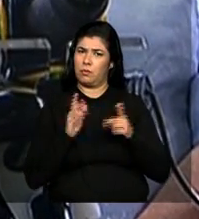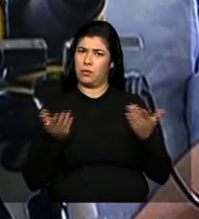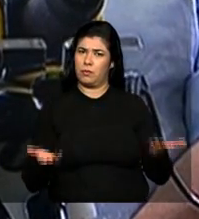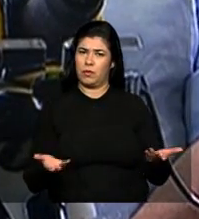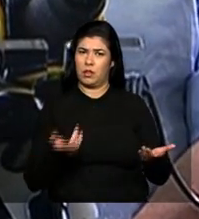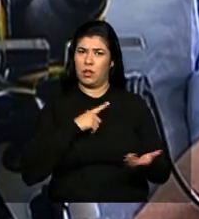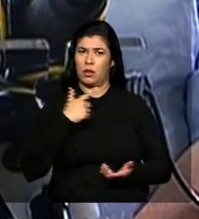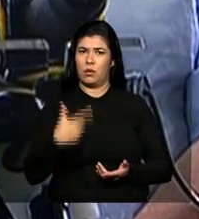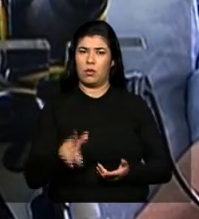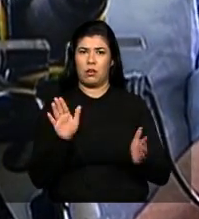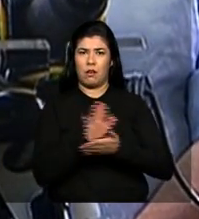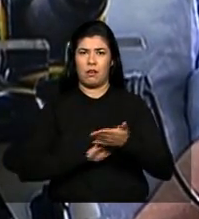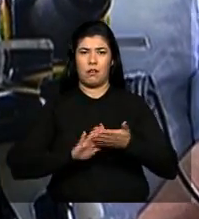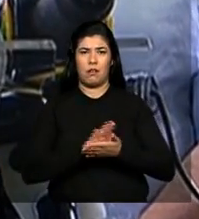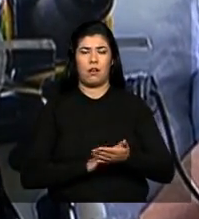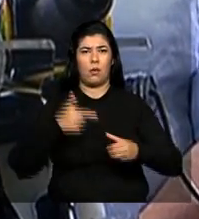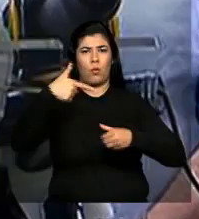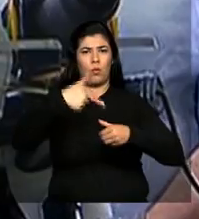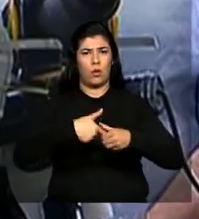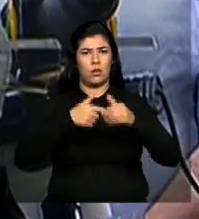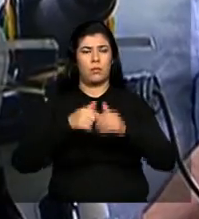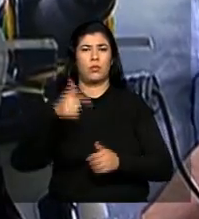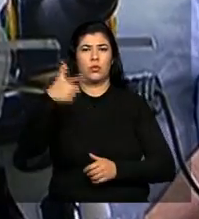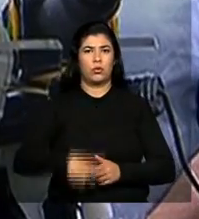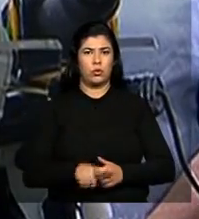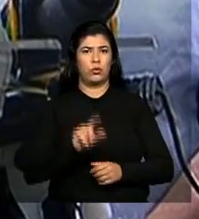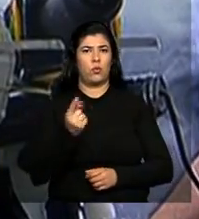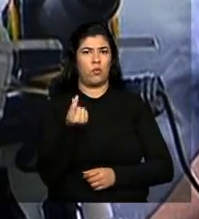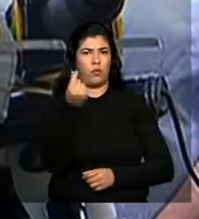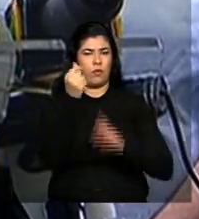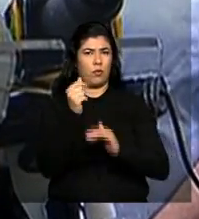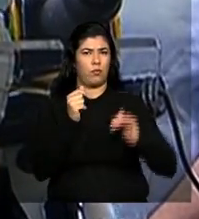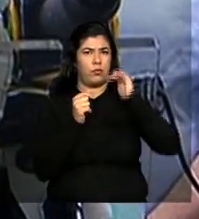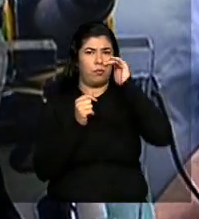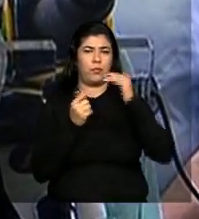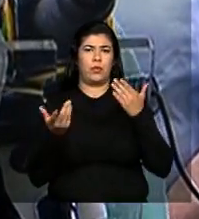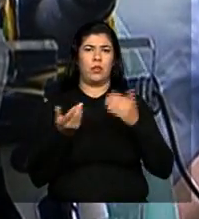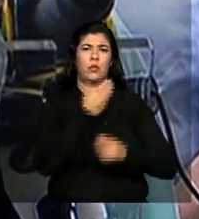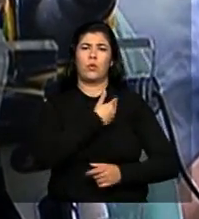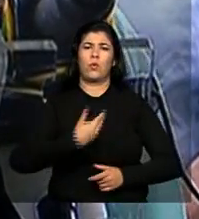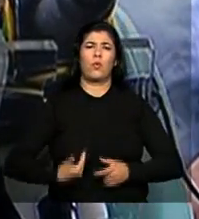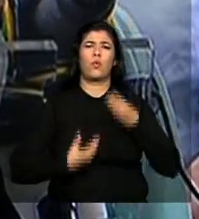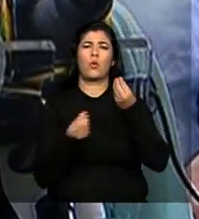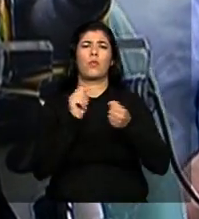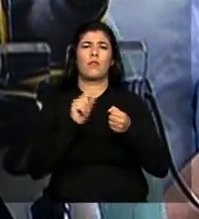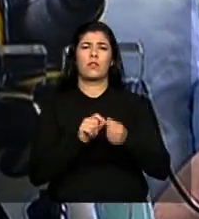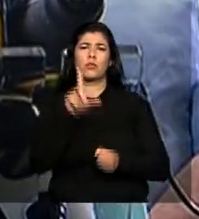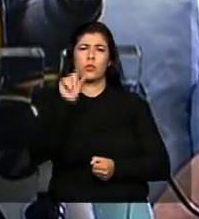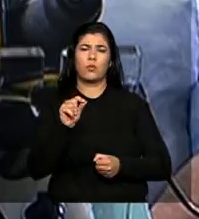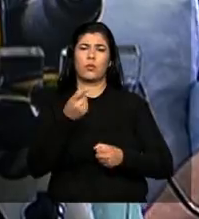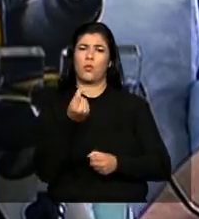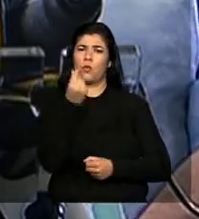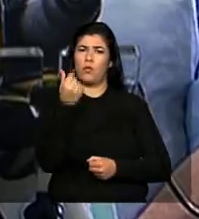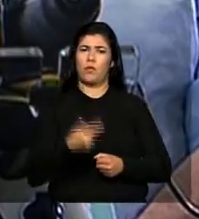tem nenhum aumento previsto de combustível. O governo avalia baixar o preço do diesel, como pedem os caminhoneiros? Não, o governo não tem como